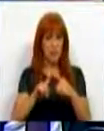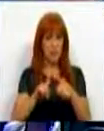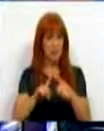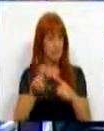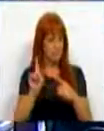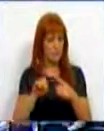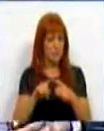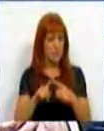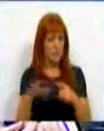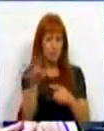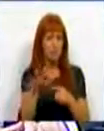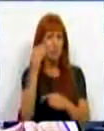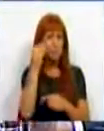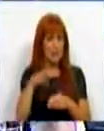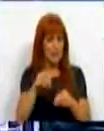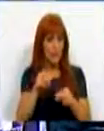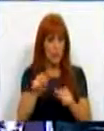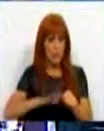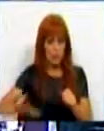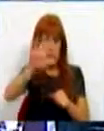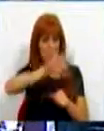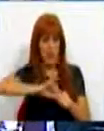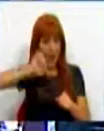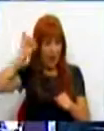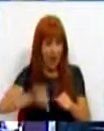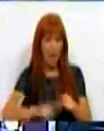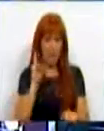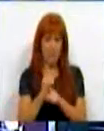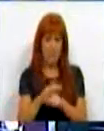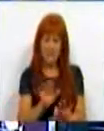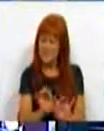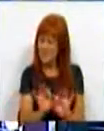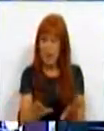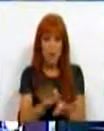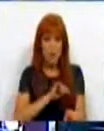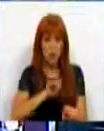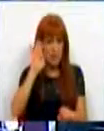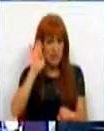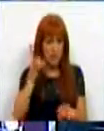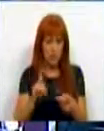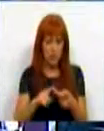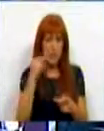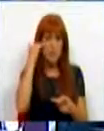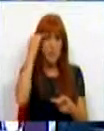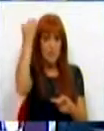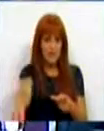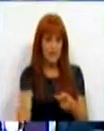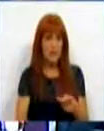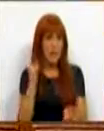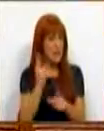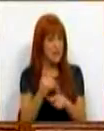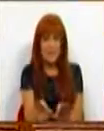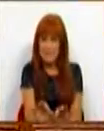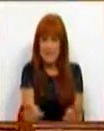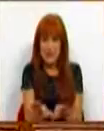Ou seja, a configuração territorial do mapa, e essa é mantida e tocada, como os senhores sabem, a especialização, que é mantida